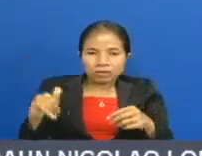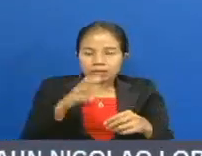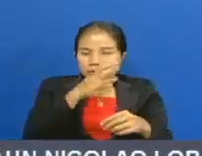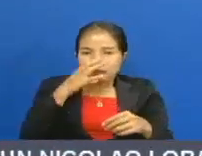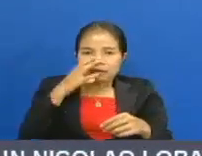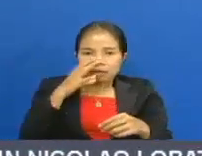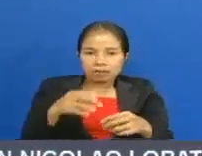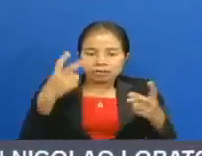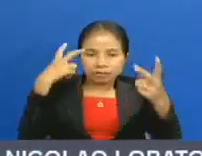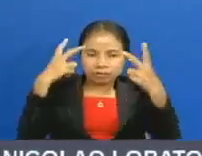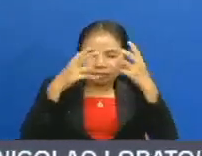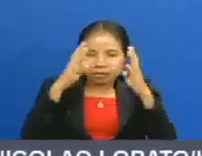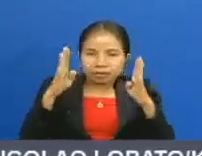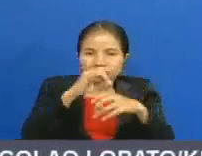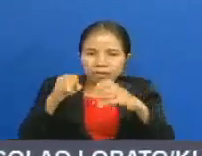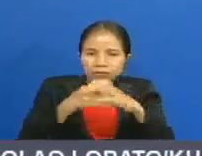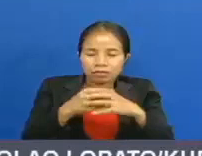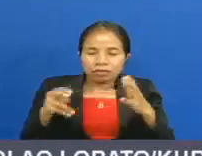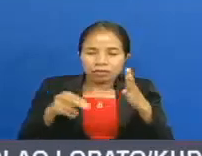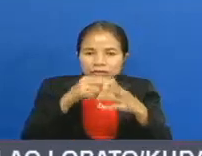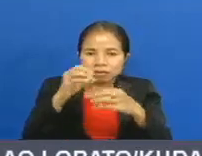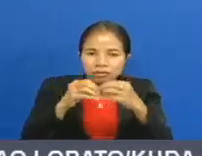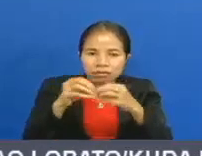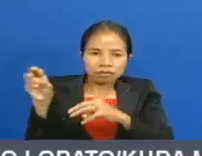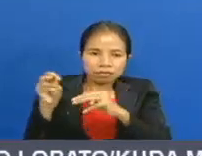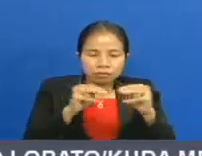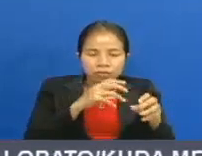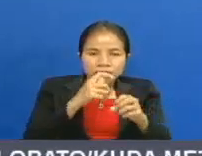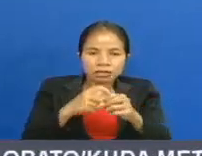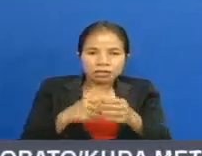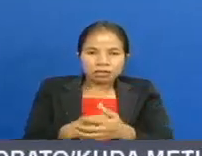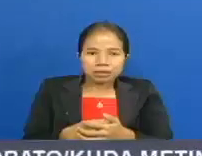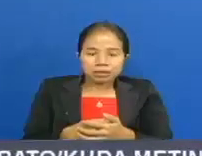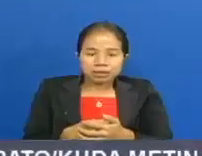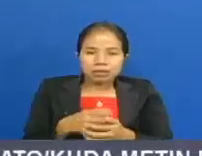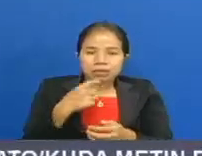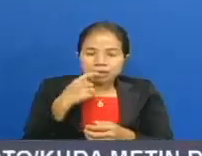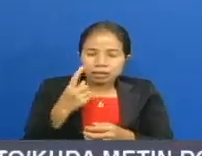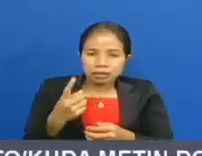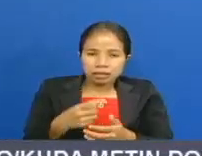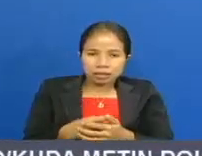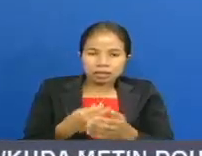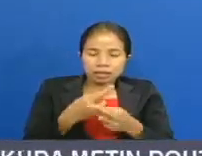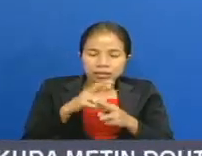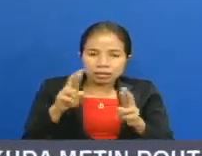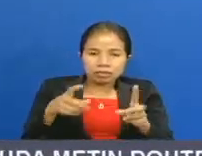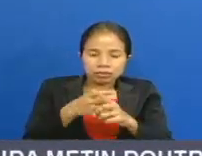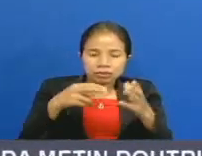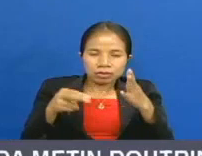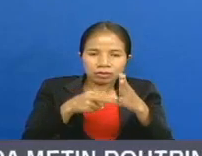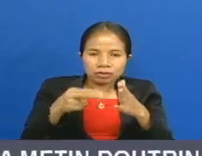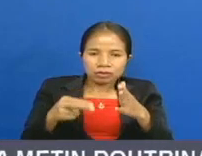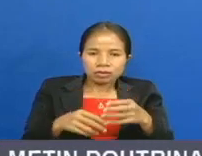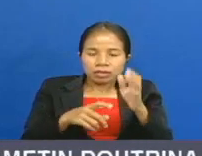agricultura, turismo, inclui cobertura com a mudança climática. Nia fundamenta, resultado russi cobertura nem